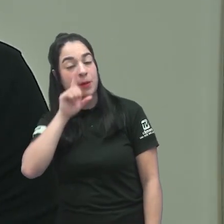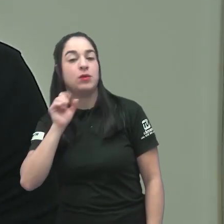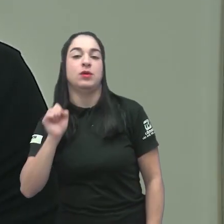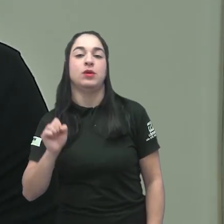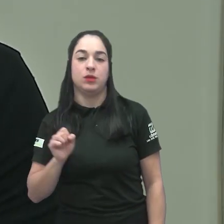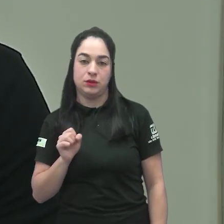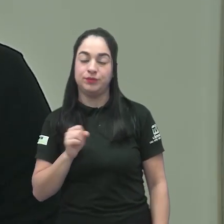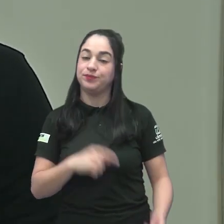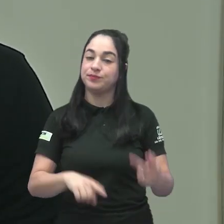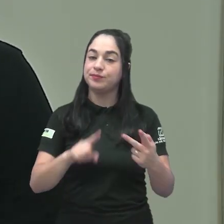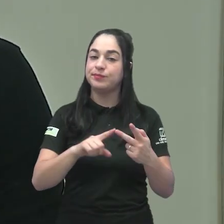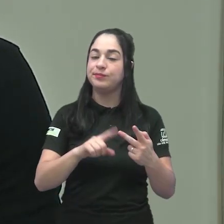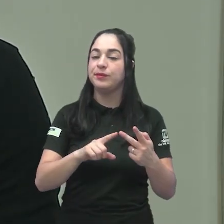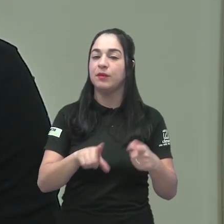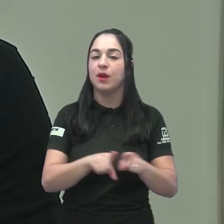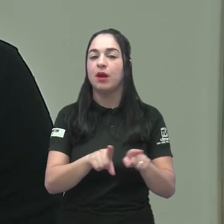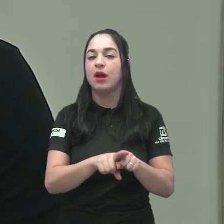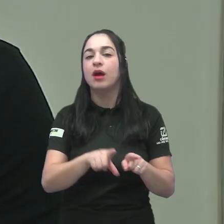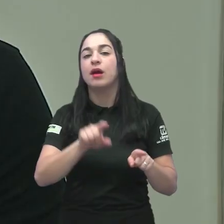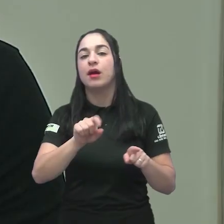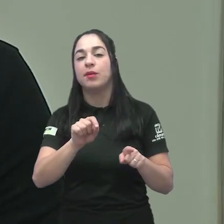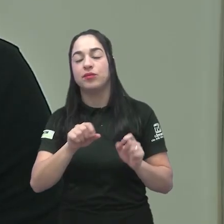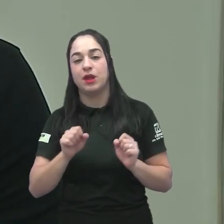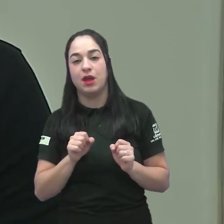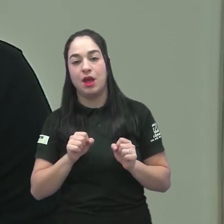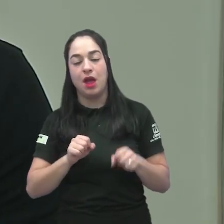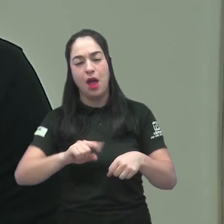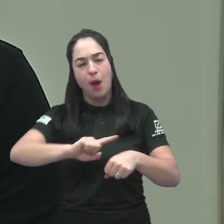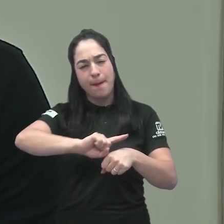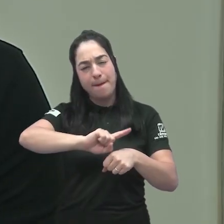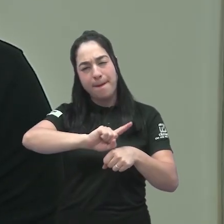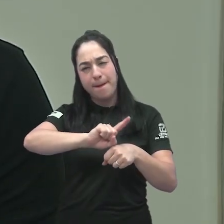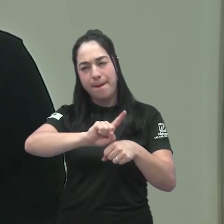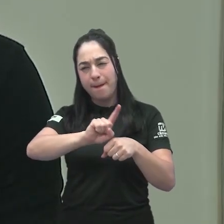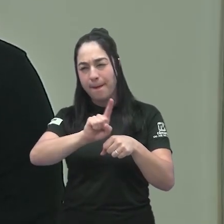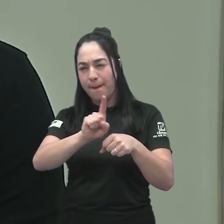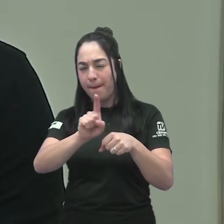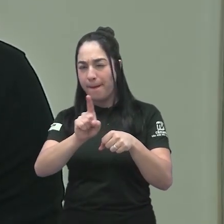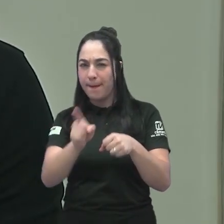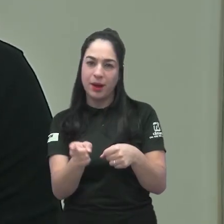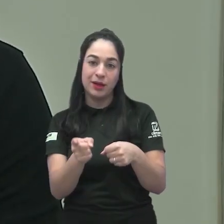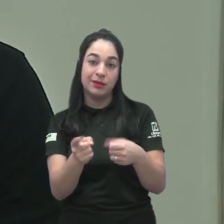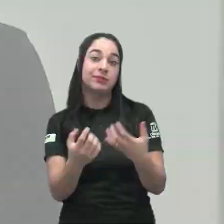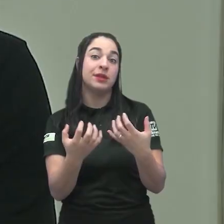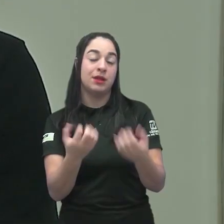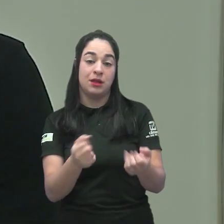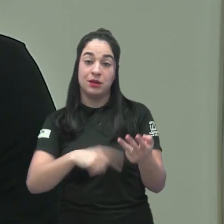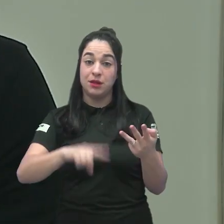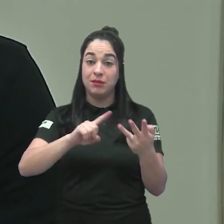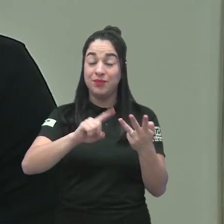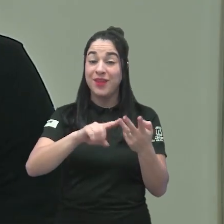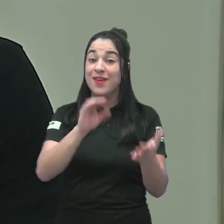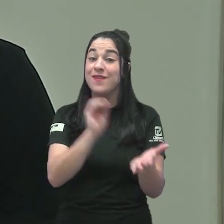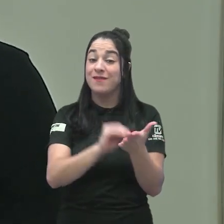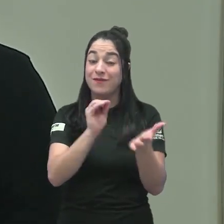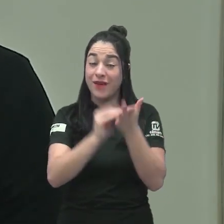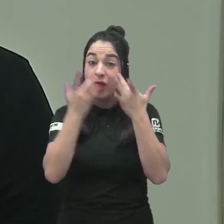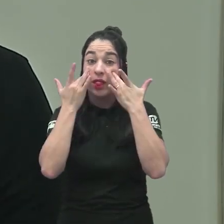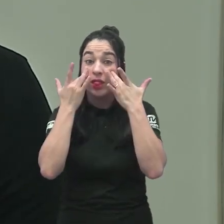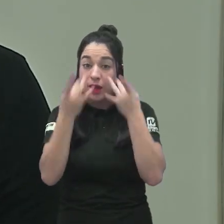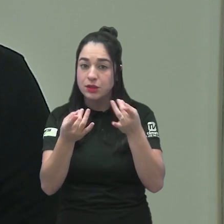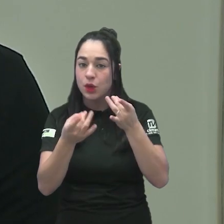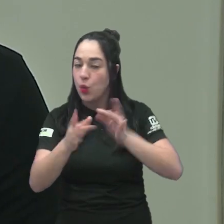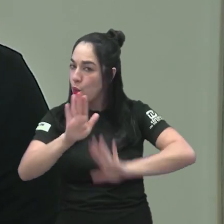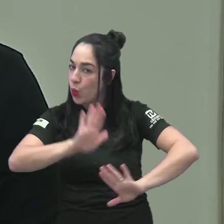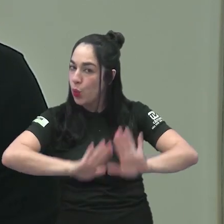já é exposto a risco. Um segundo ponto foi o aumento na tolerância com excessos de velocidade. E o terceiro ponto é a desatenção